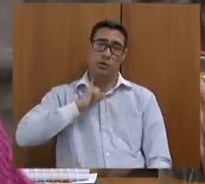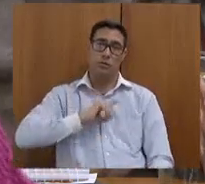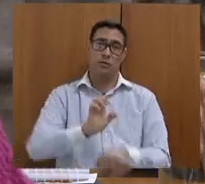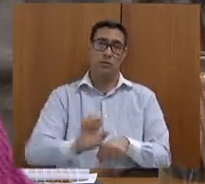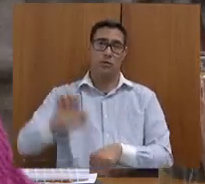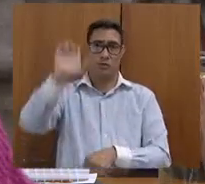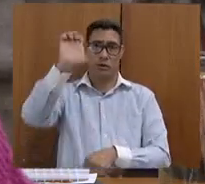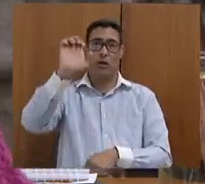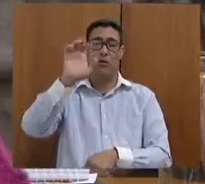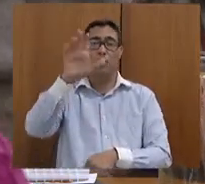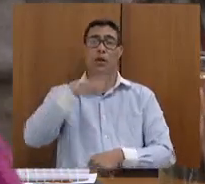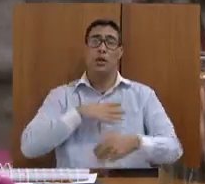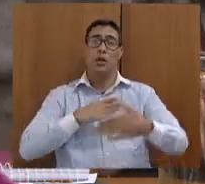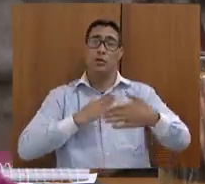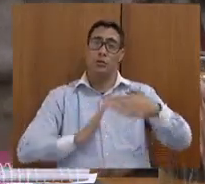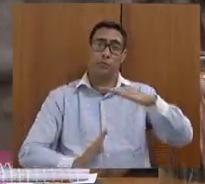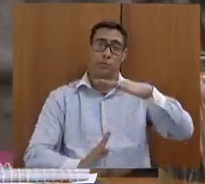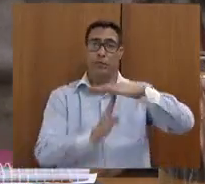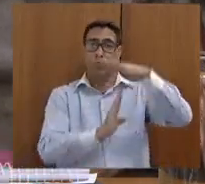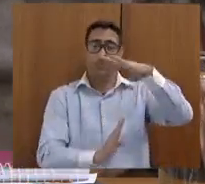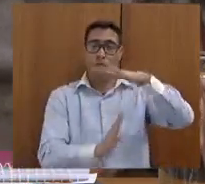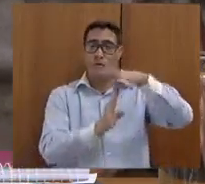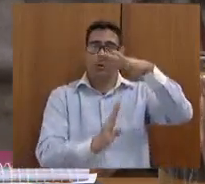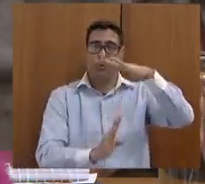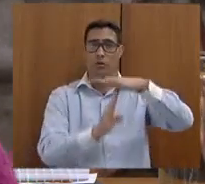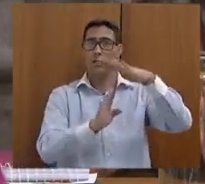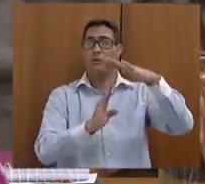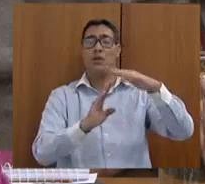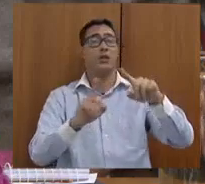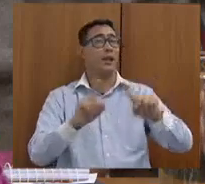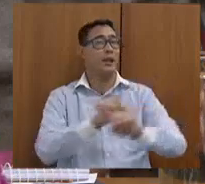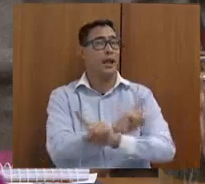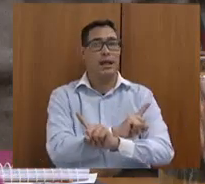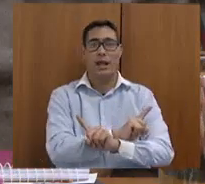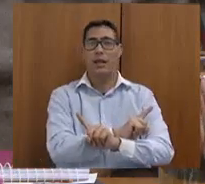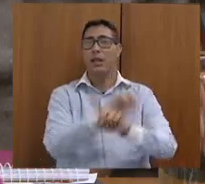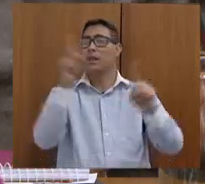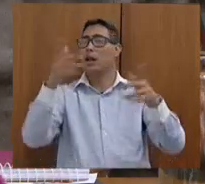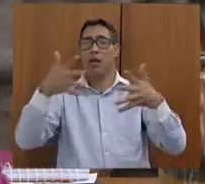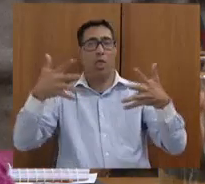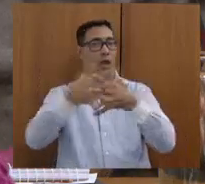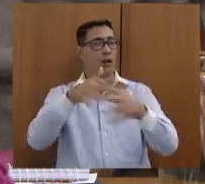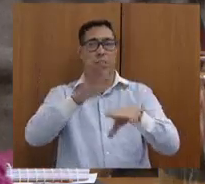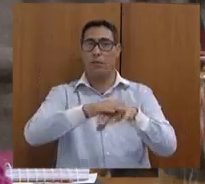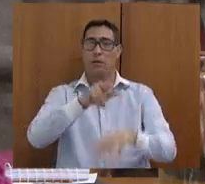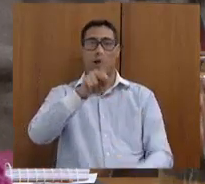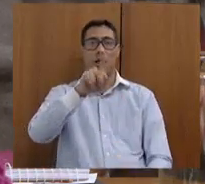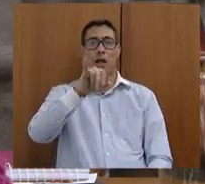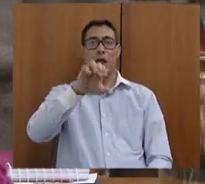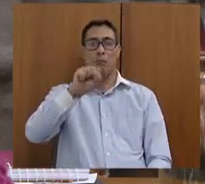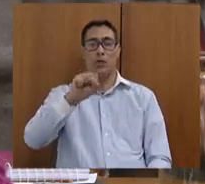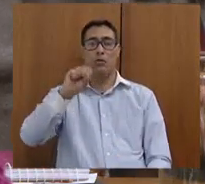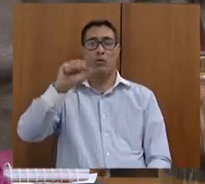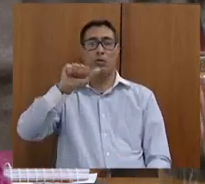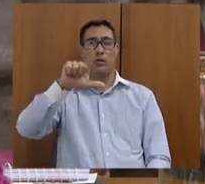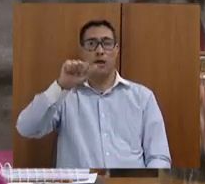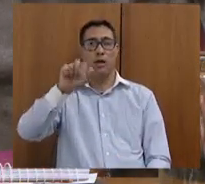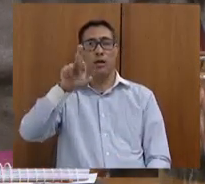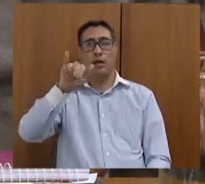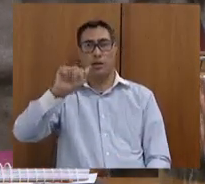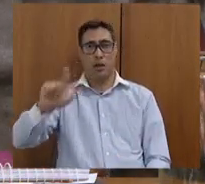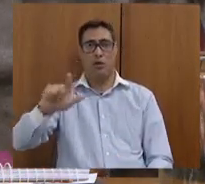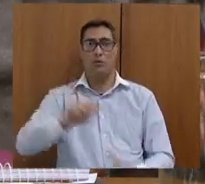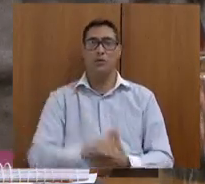os limites da lei de responsabilidade fiscal não alcançam a política do piso salarial profissional Quero Agradecer